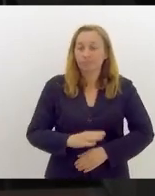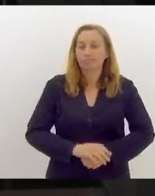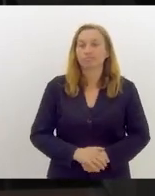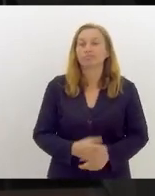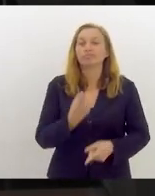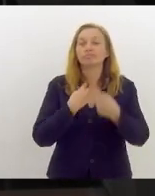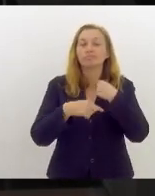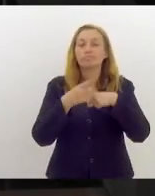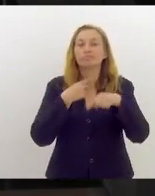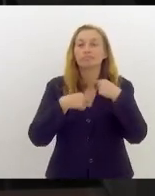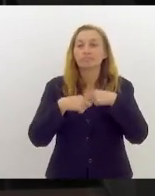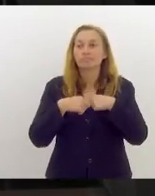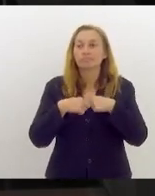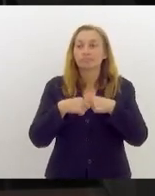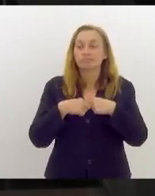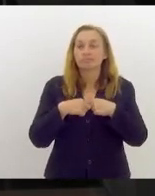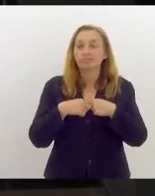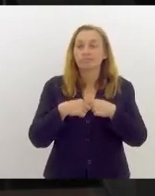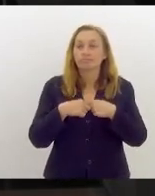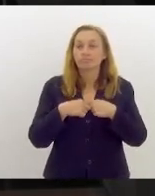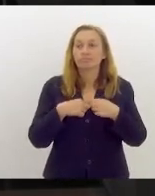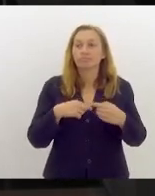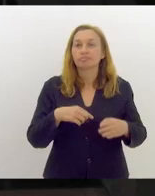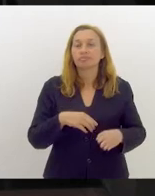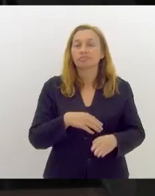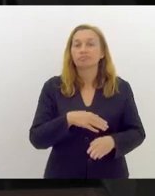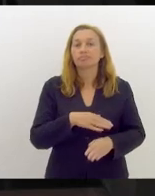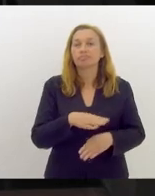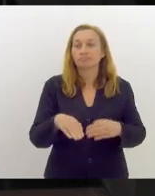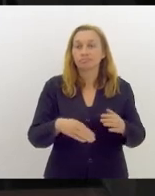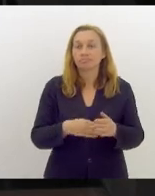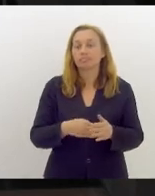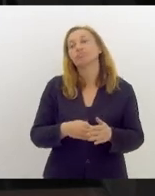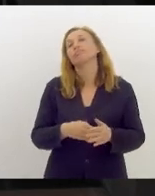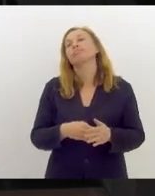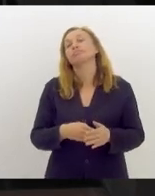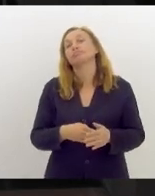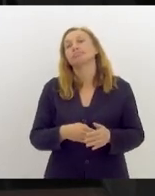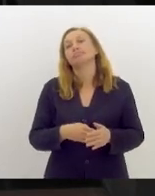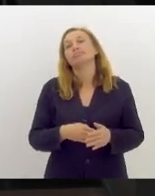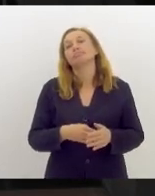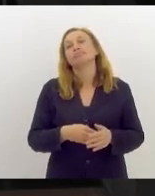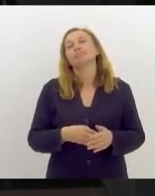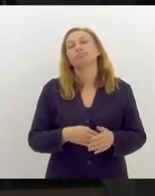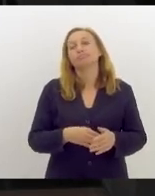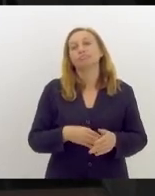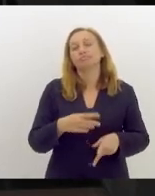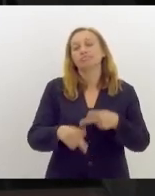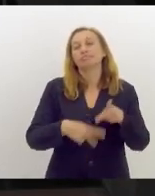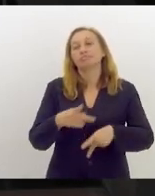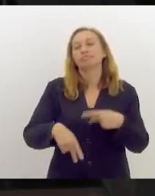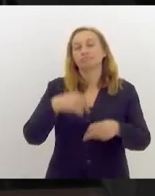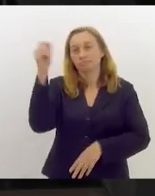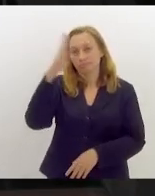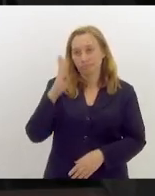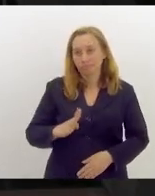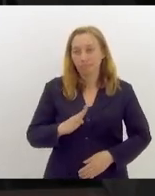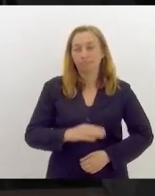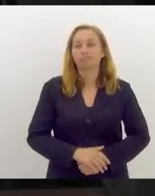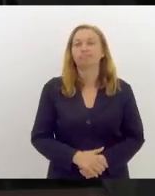deseja a maioria do povo brasileiro então dito isso senhora Presidente